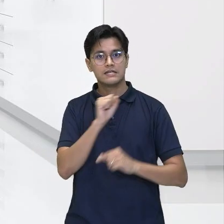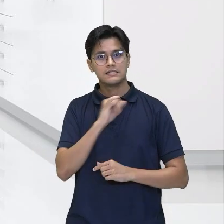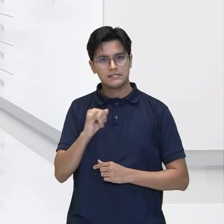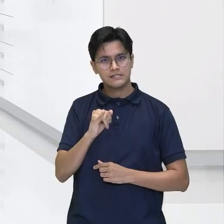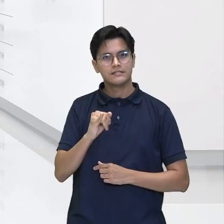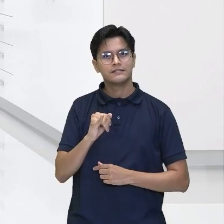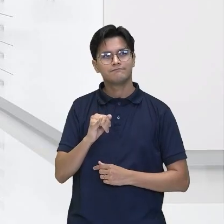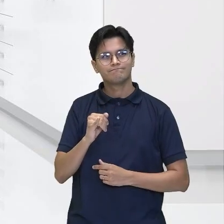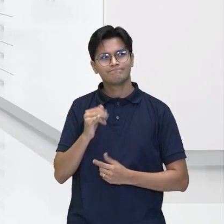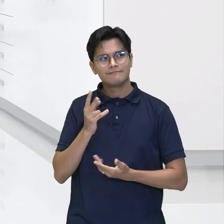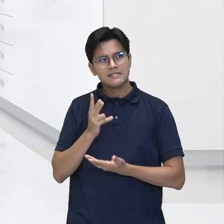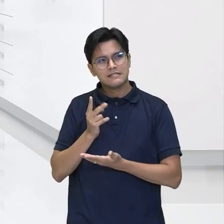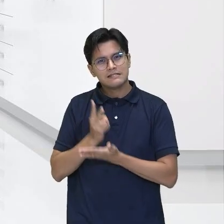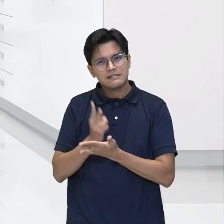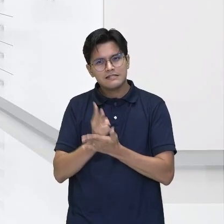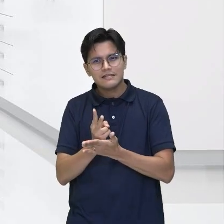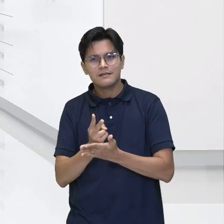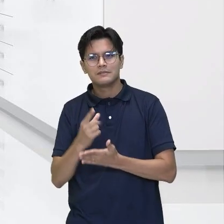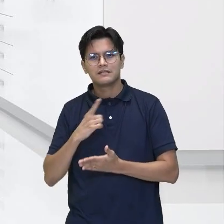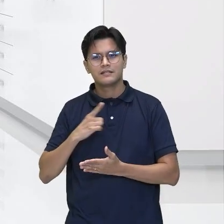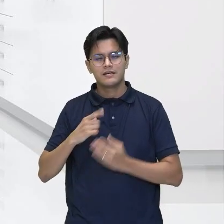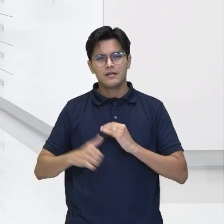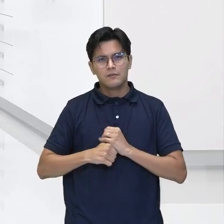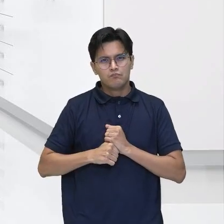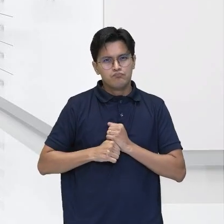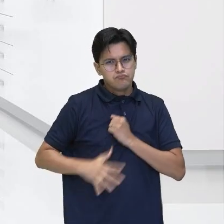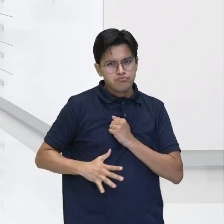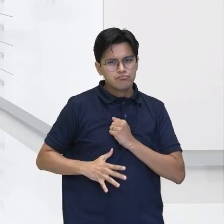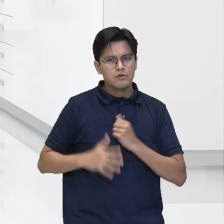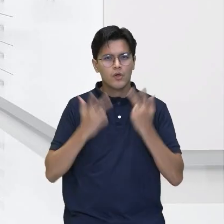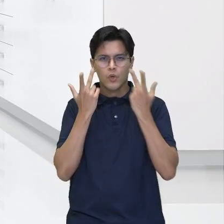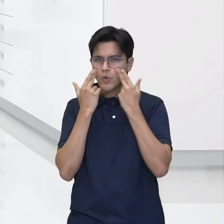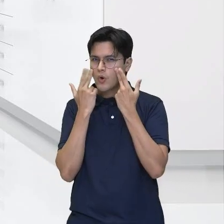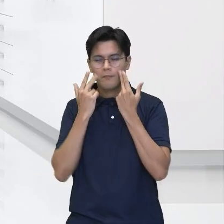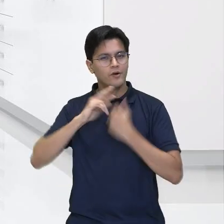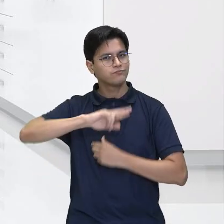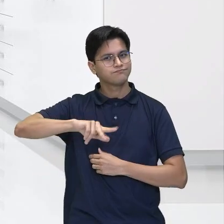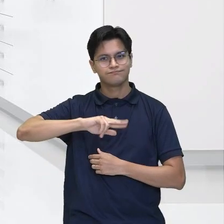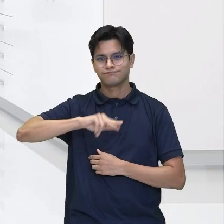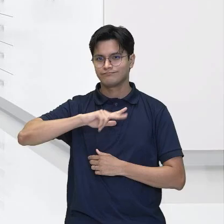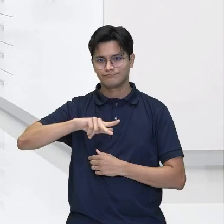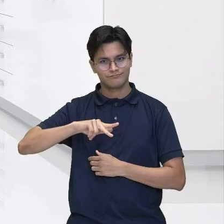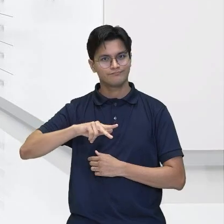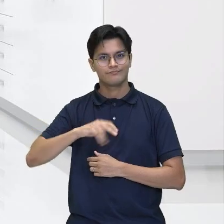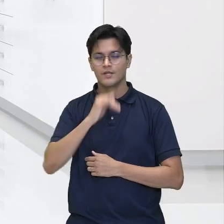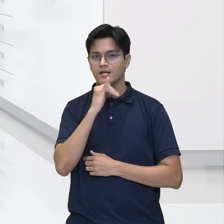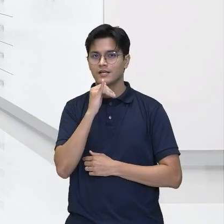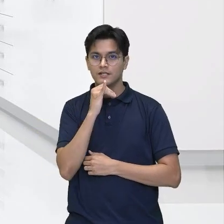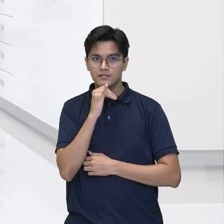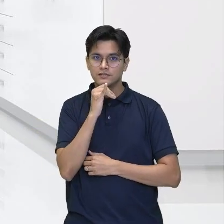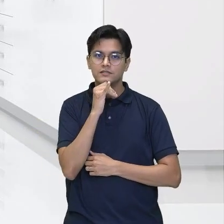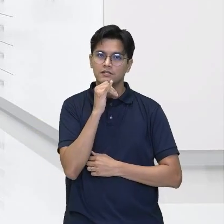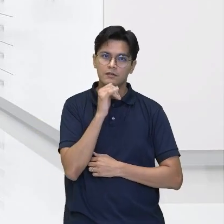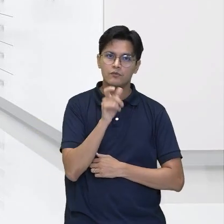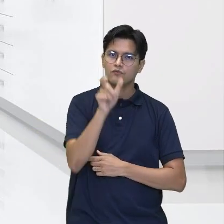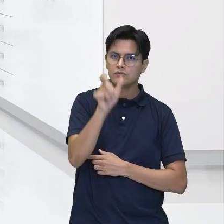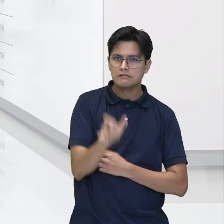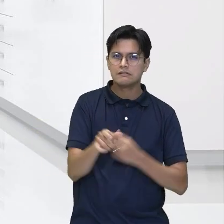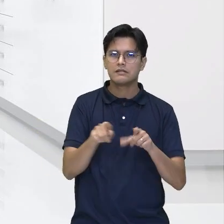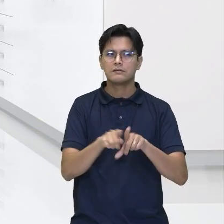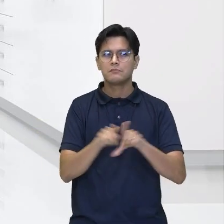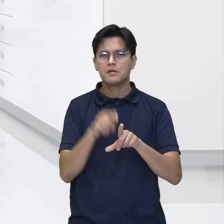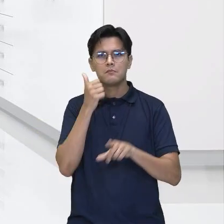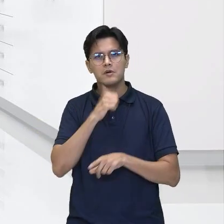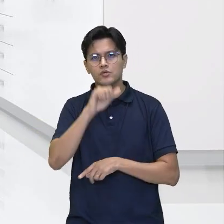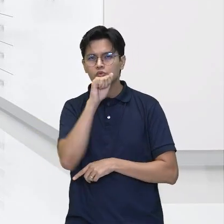é normal. Você, junto com a sua mãe, quem aí em qualquer faixa etária, né,